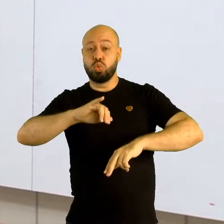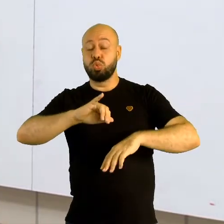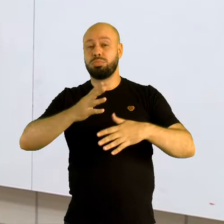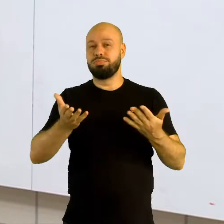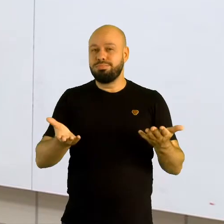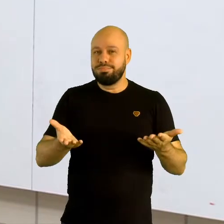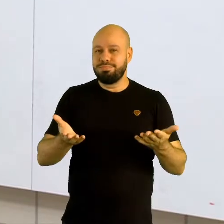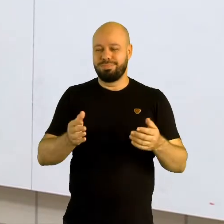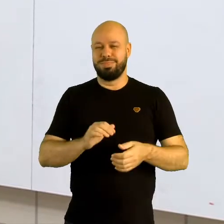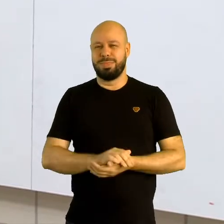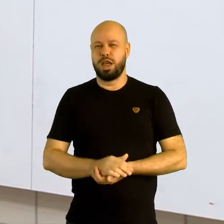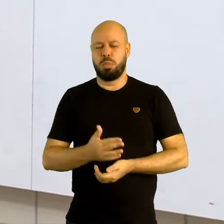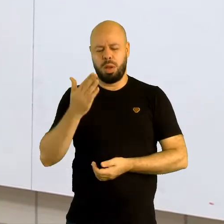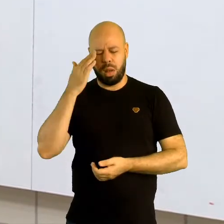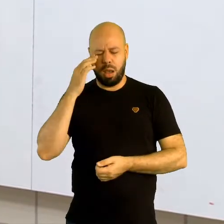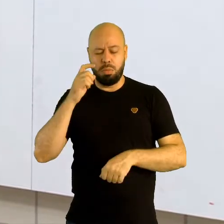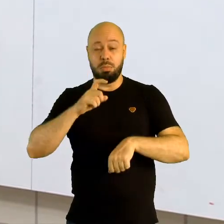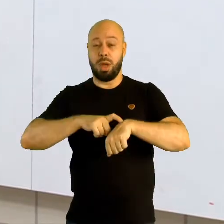ver com tempo.